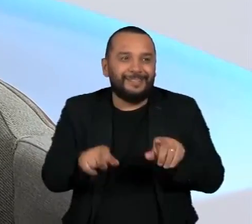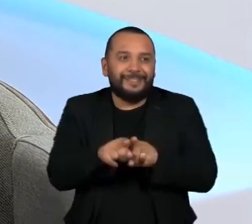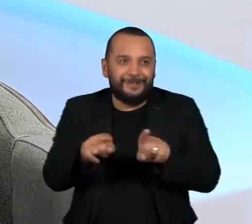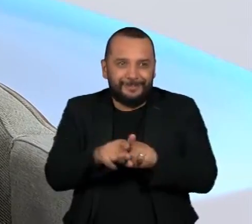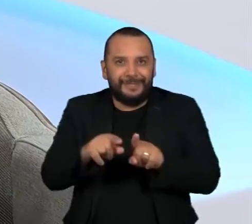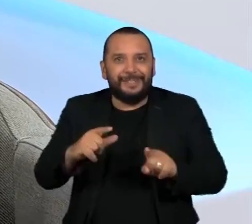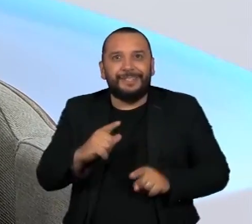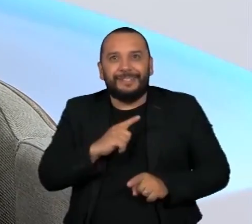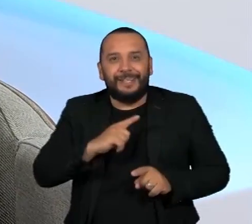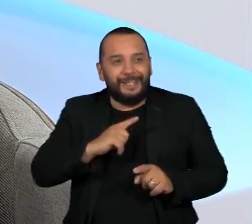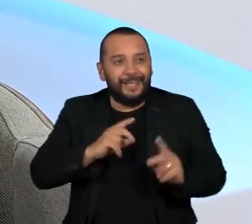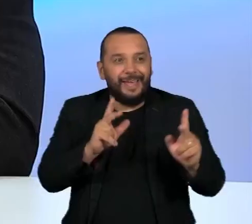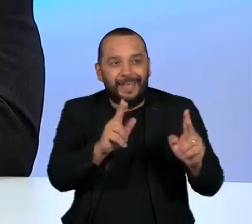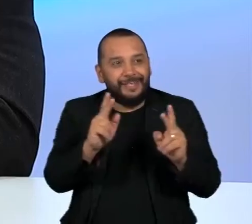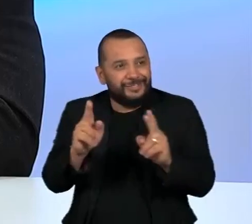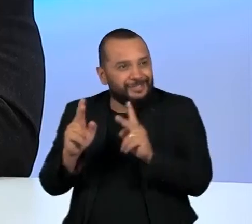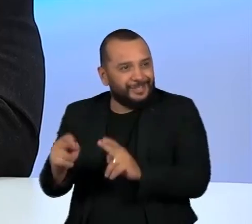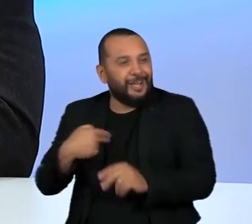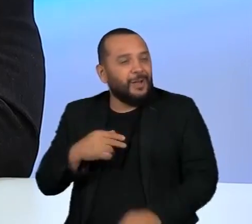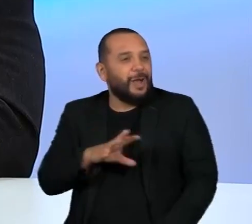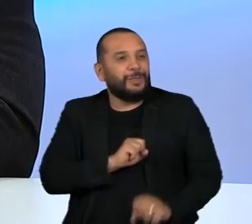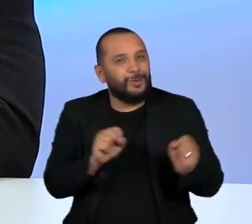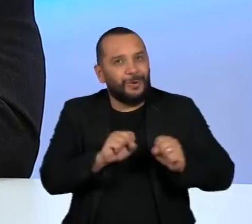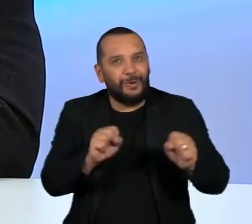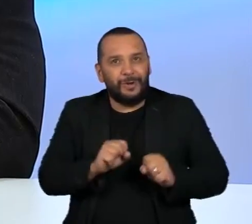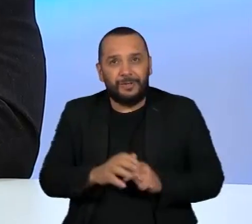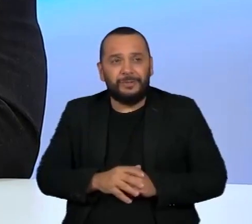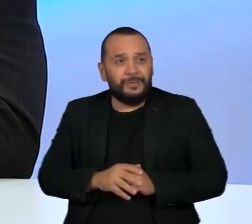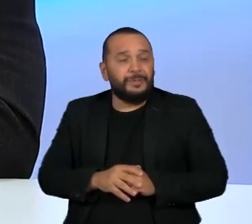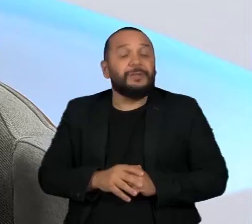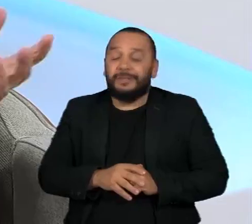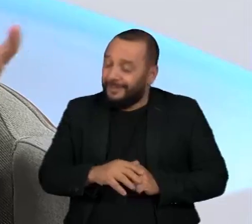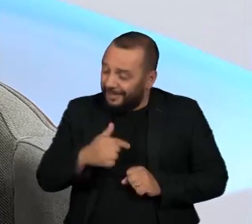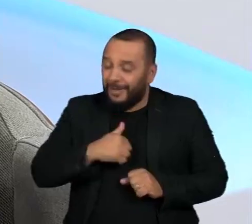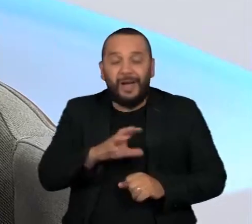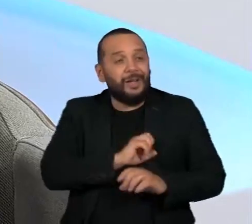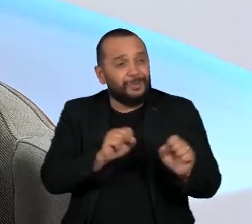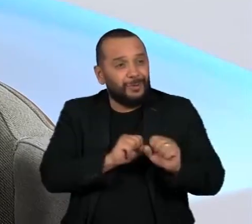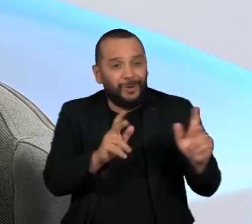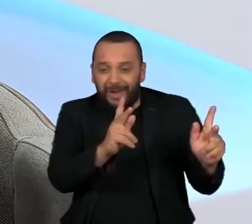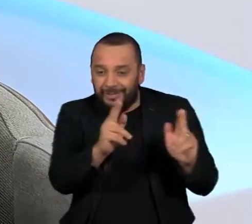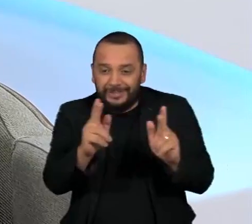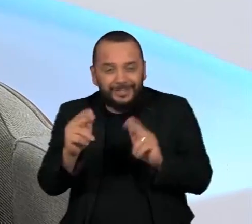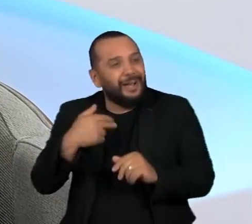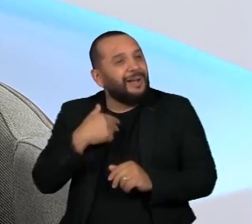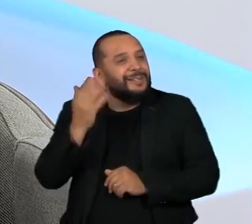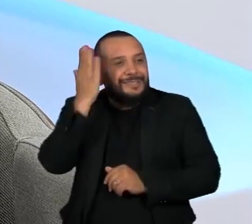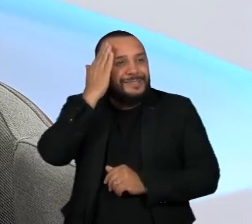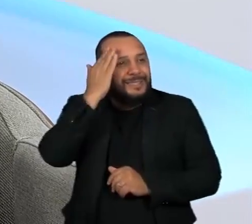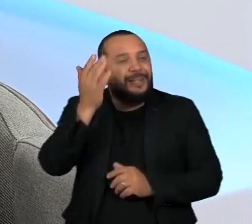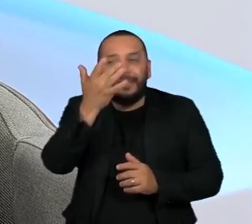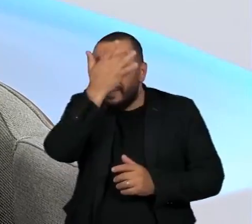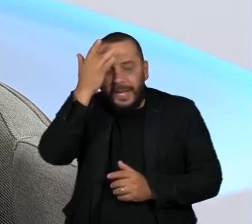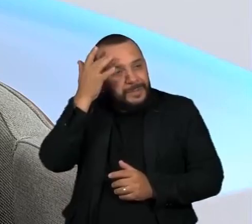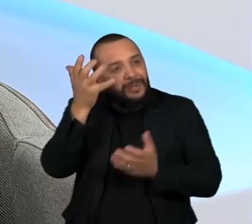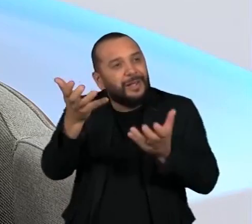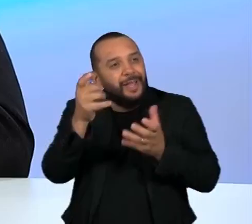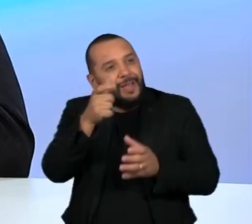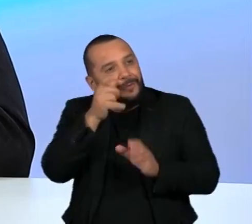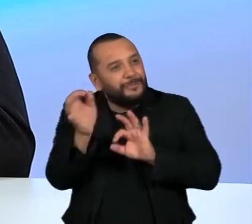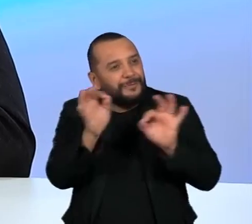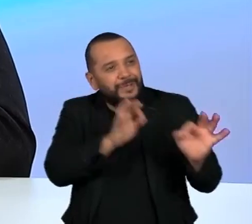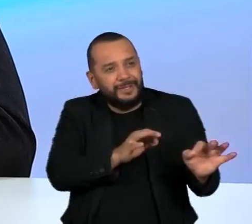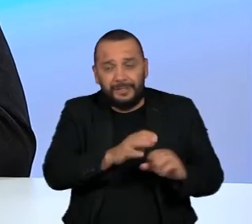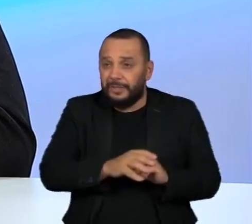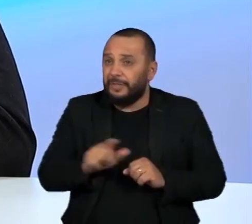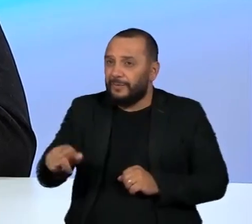que dito programa sou eu porque eu sei aquilo que o público quer e você sabe